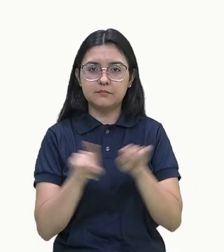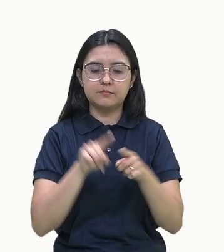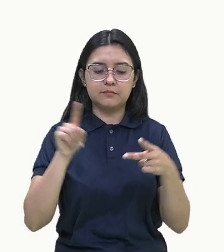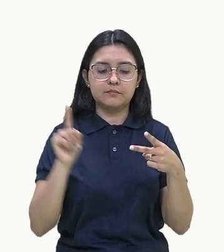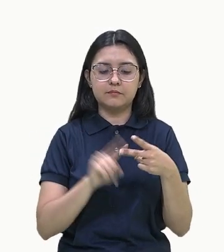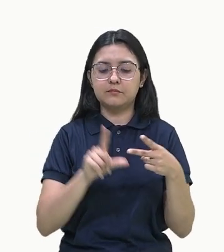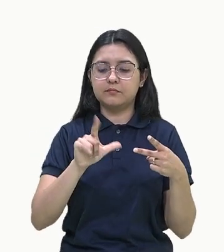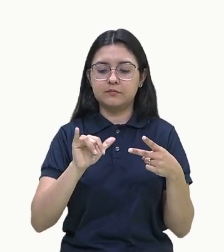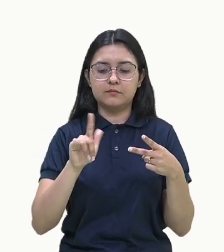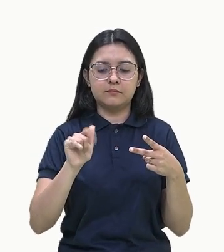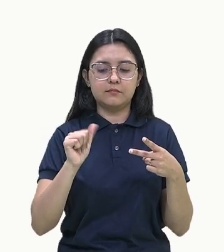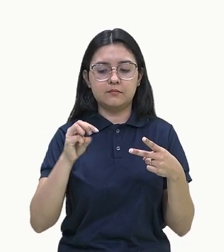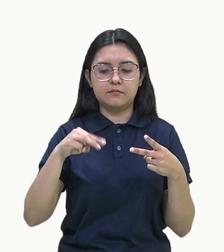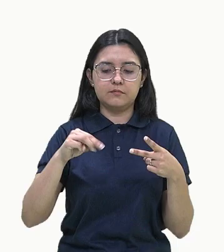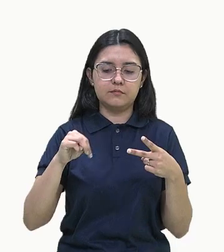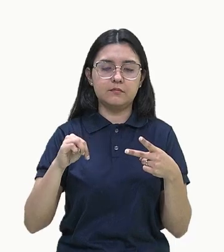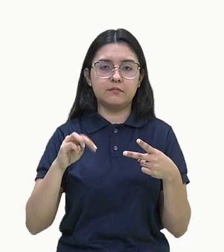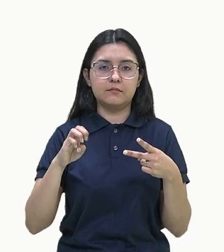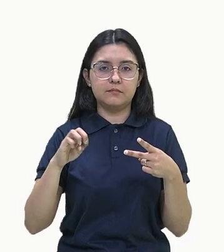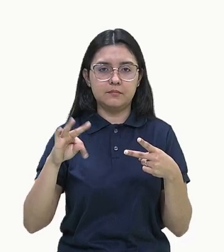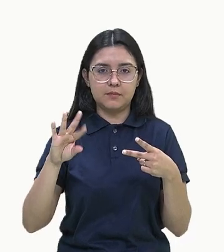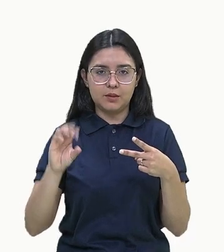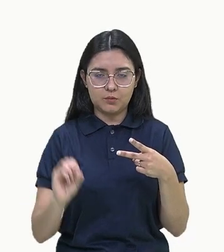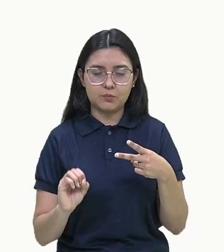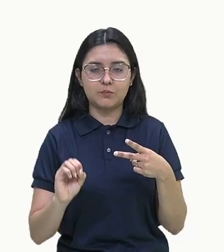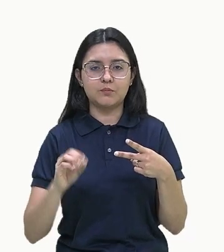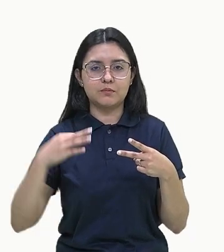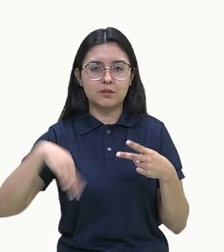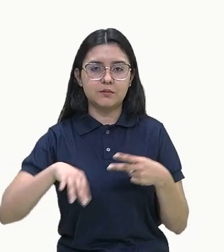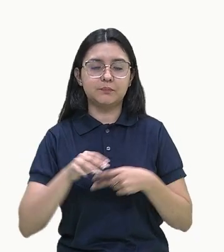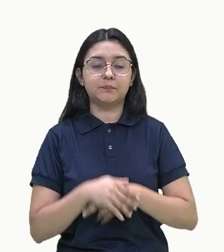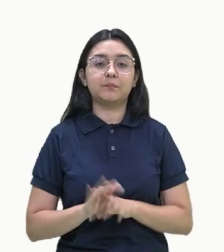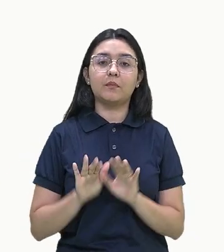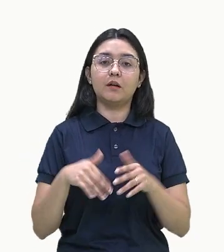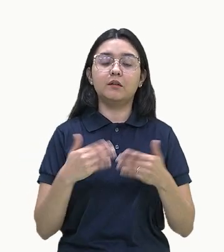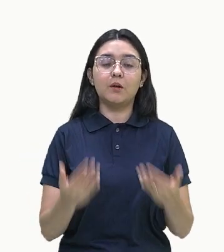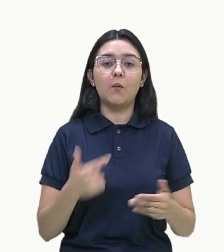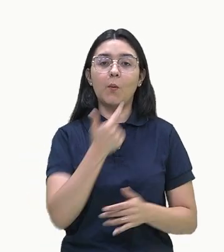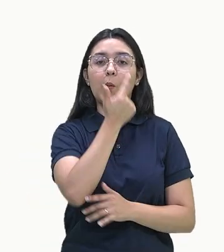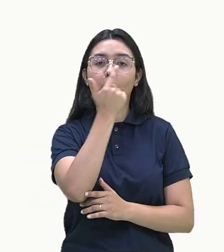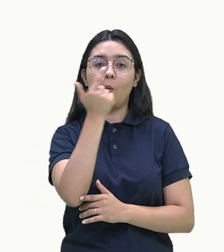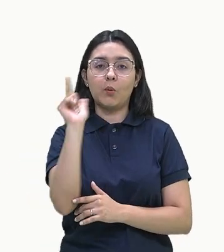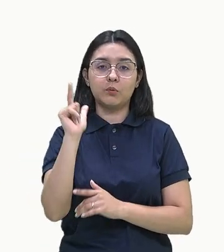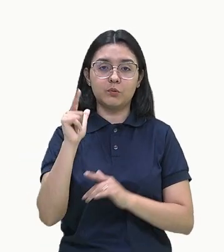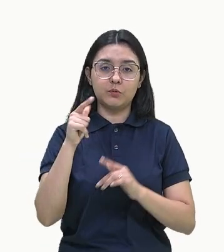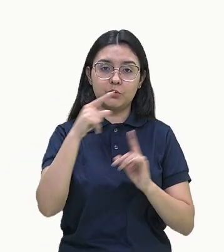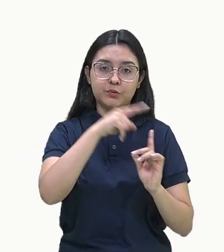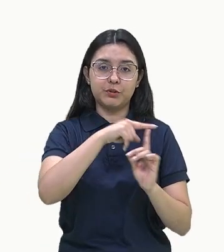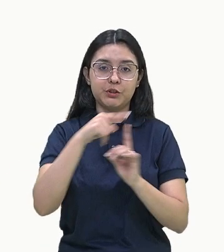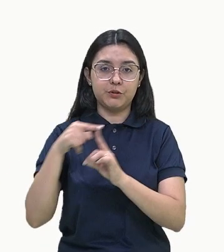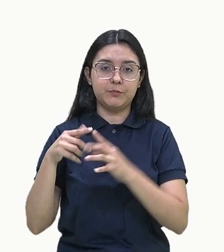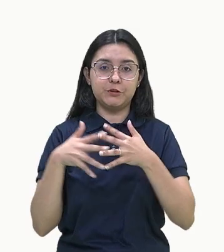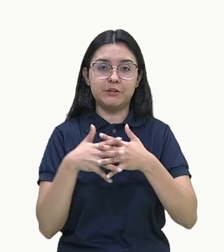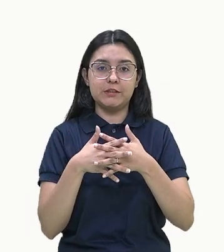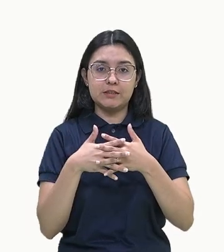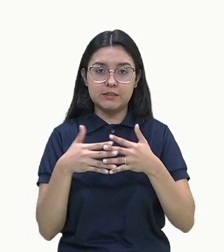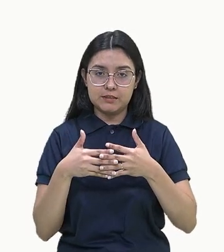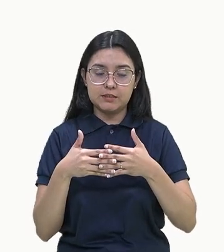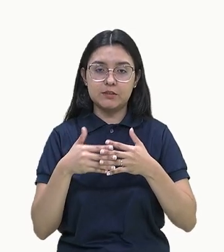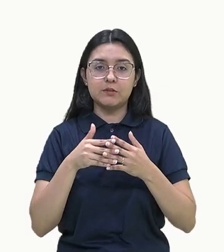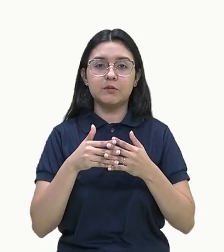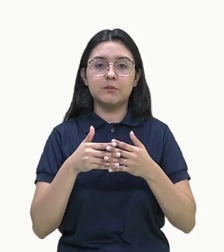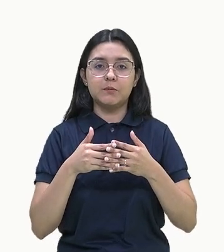exemplo, ao nosso esqueleto como um todo. Ok? Outro tipo de tecido muscular é